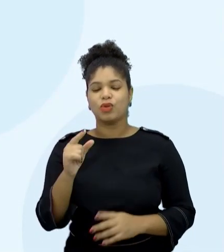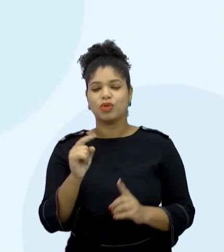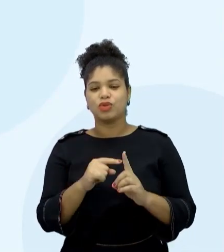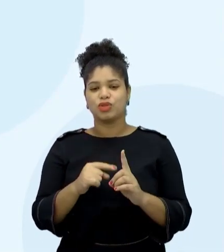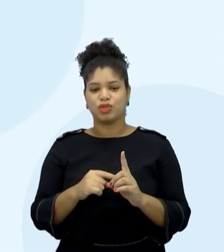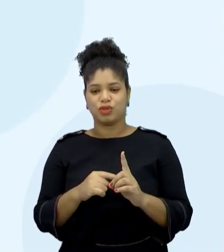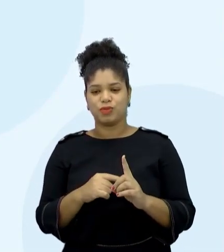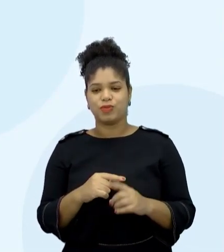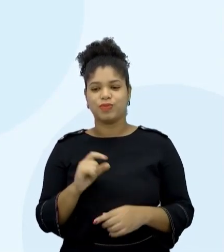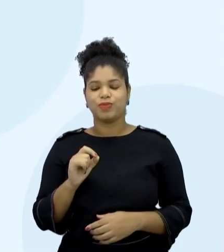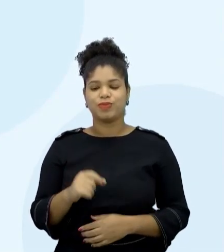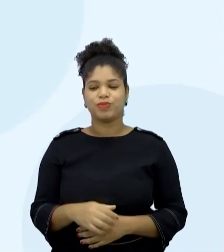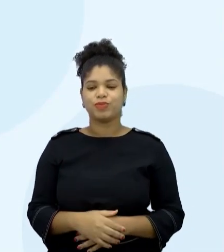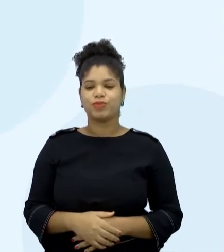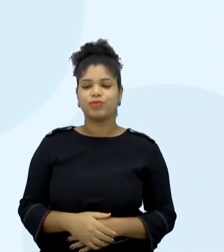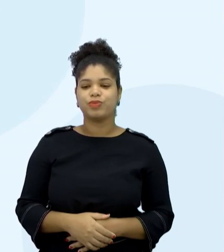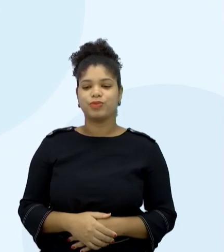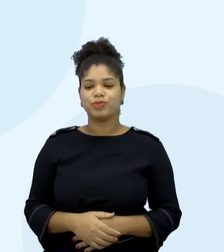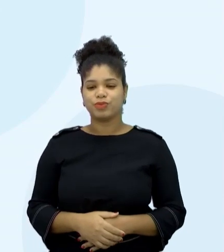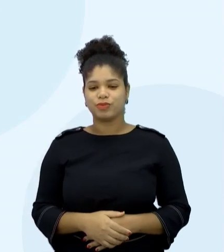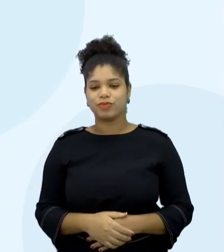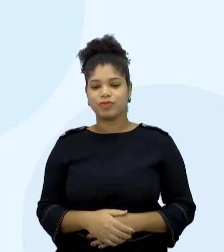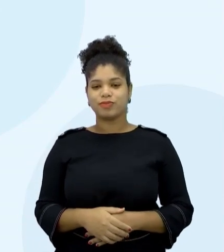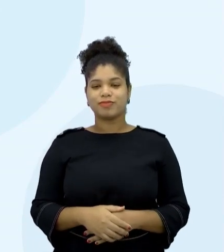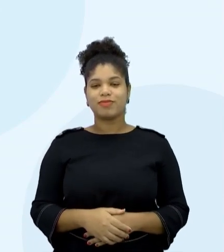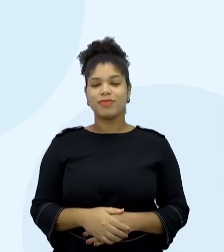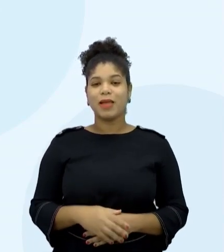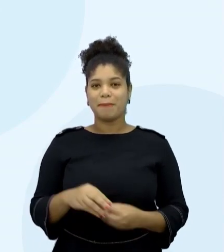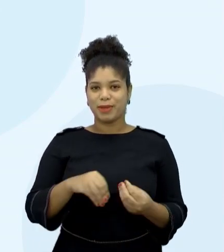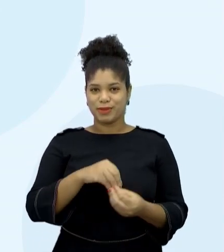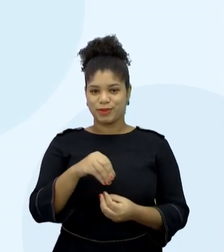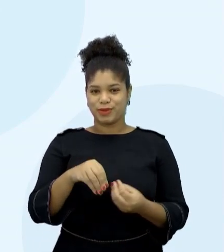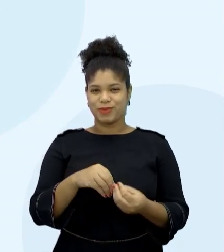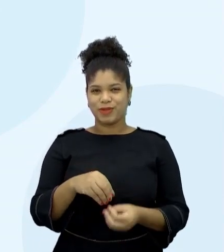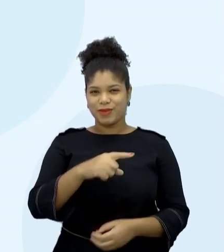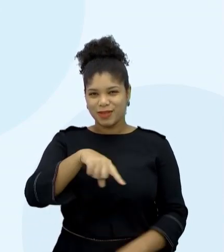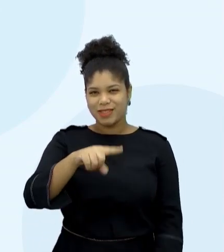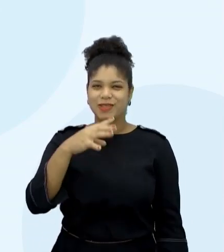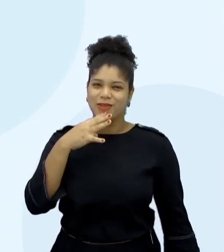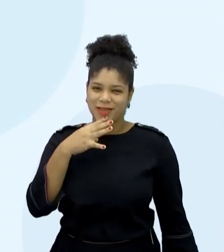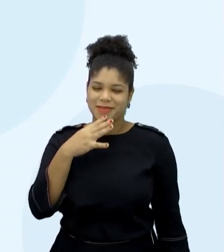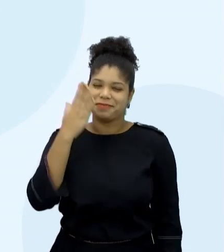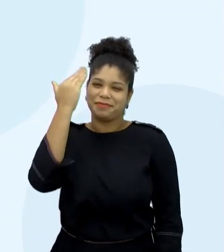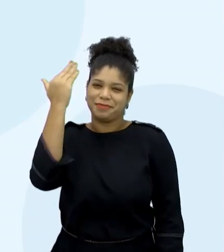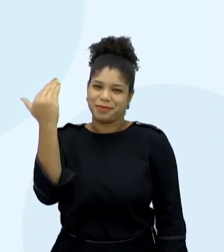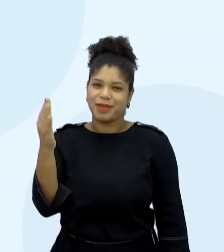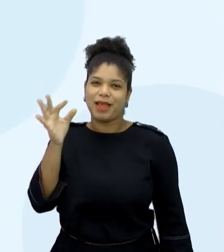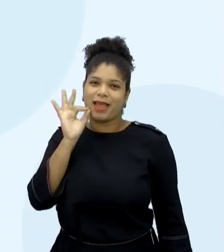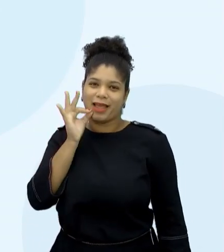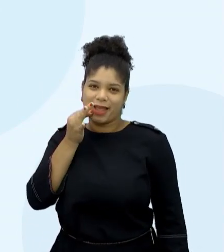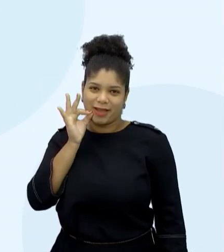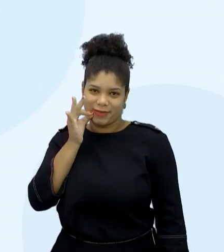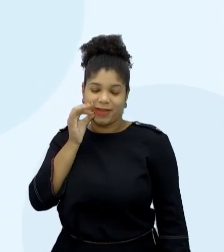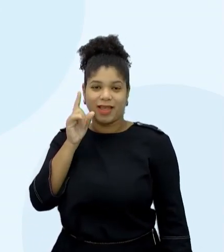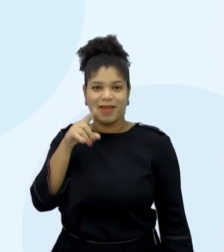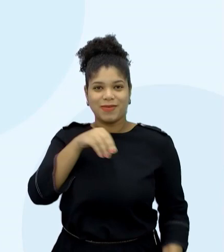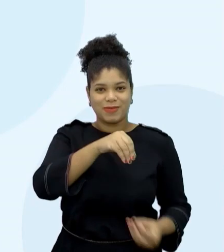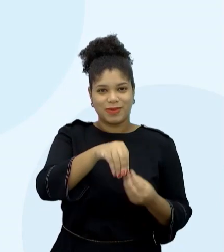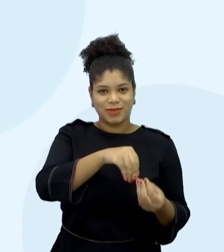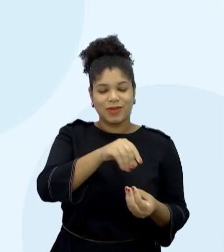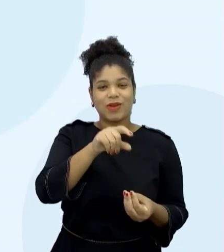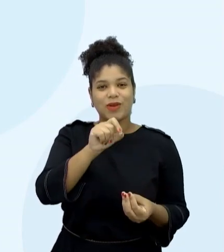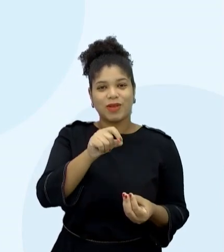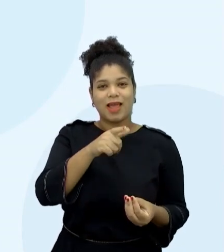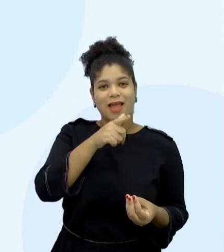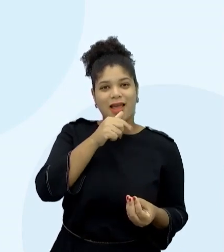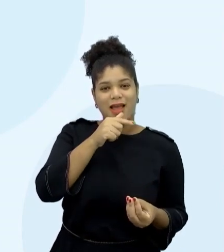A água também é uma mistura e também o nosso popular cafezinho, né? É uma mistura de pó e água. Olha só que